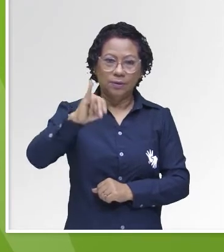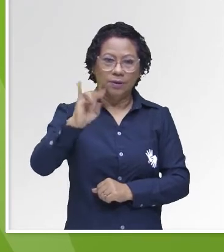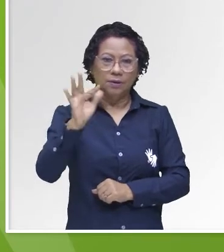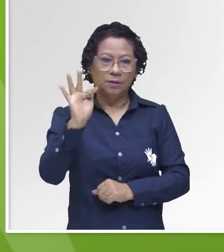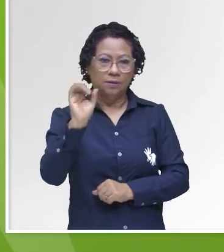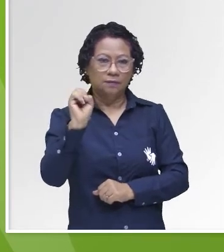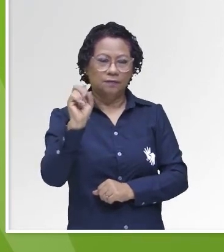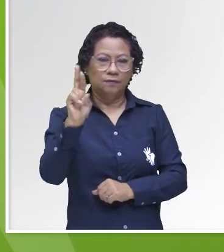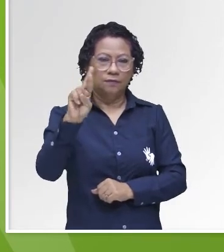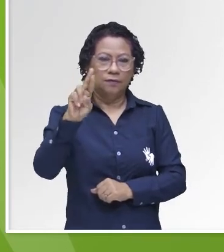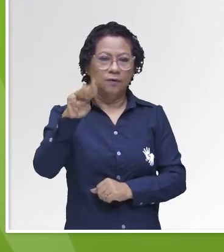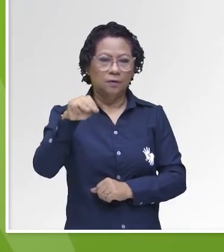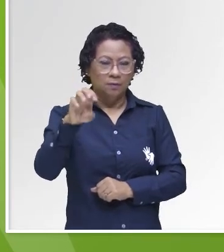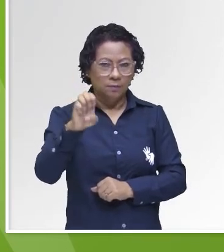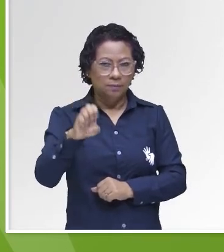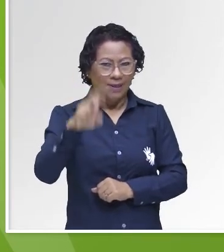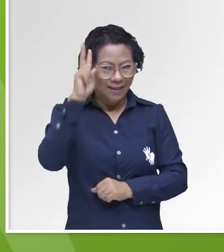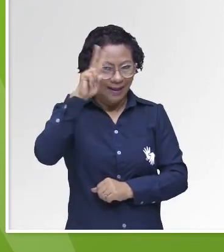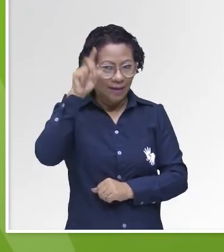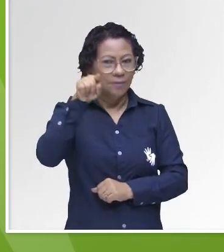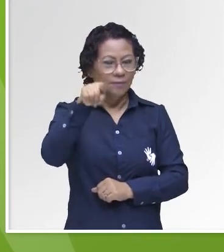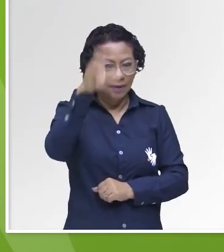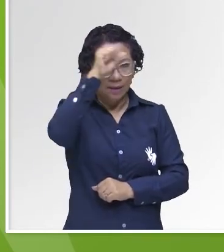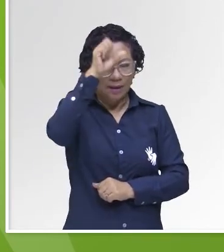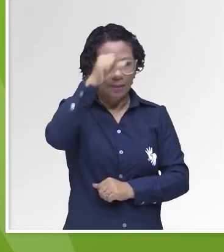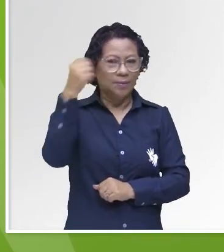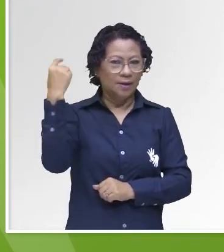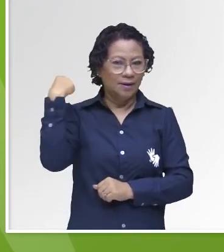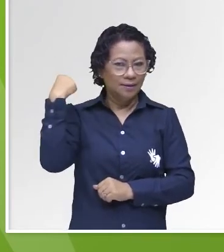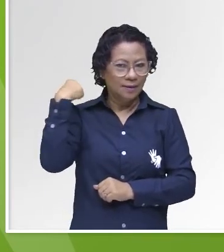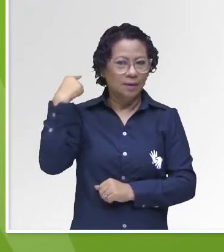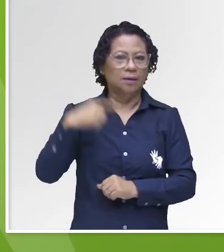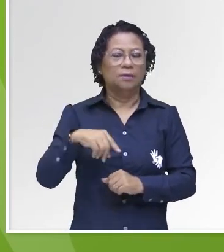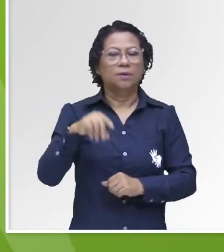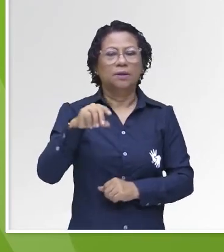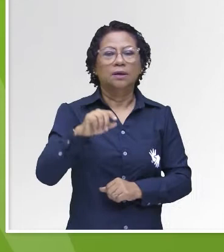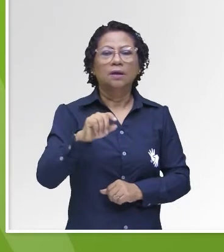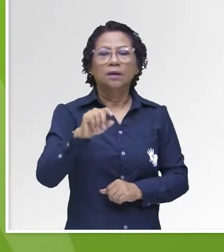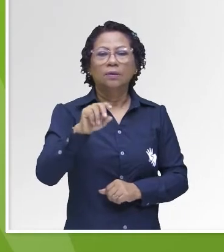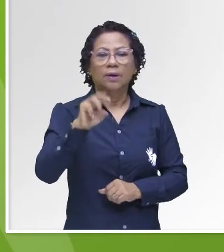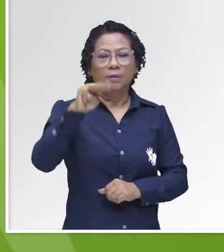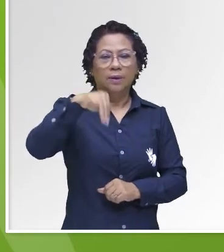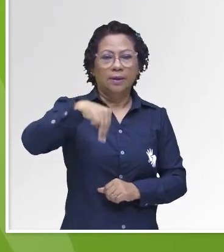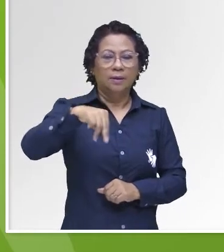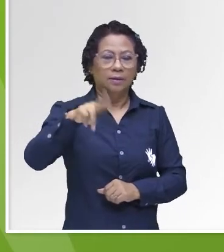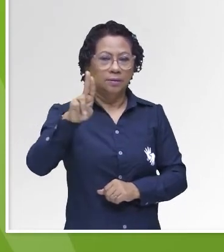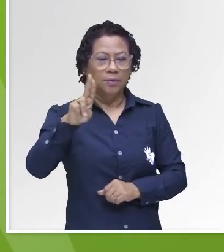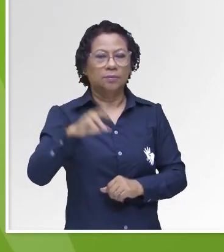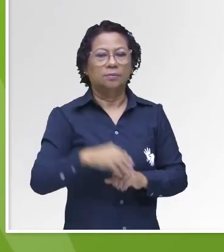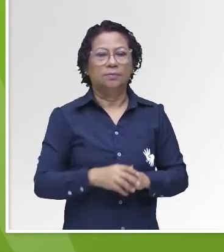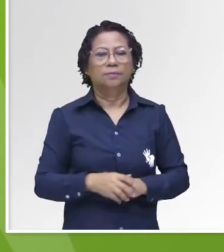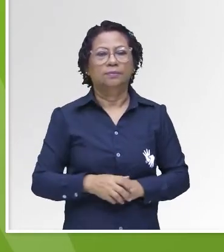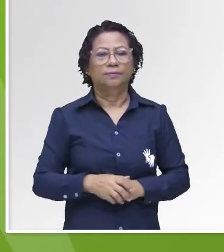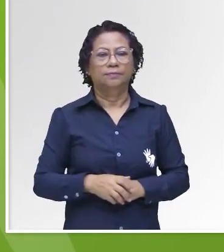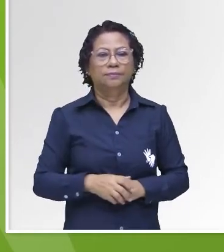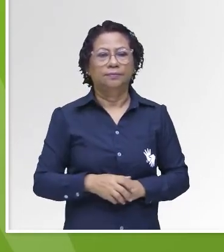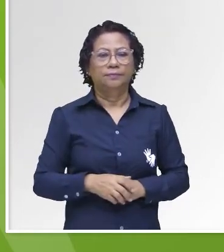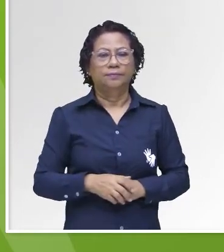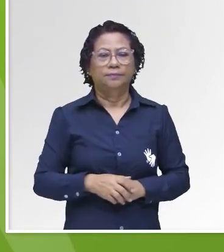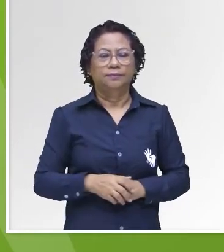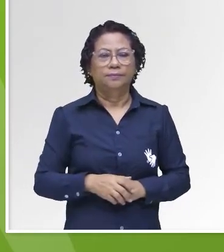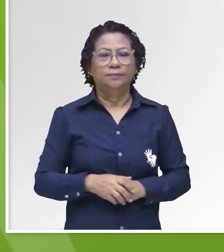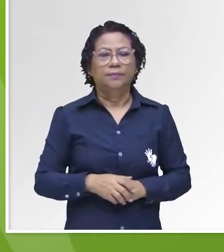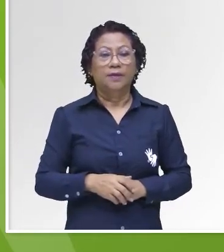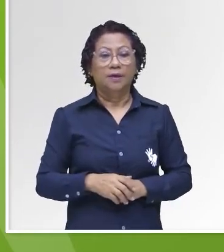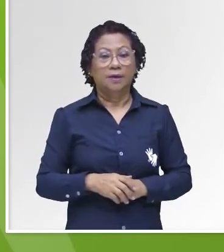unidade 1. O movimento horizontal, ele é um movimento uniforme. E na vertical? Na